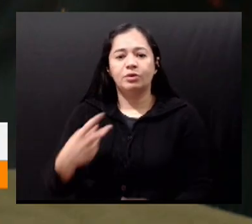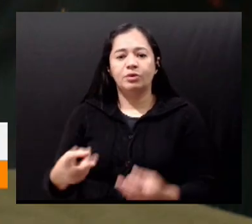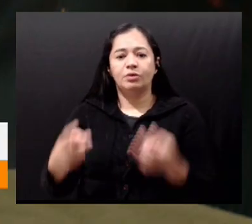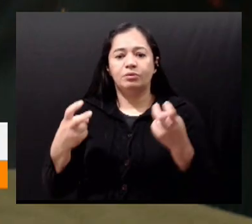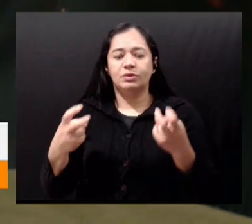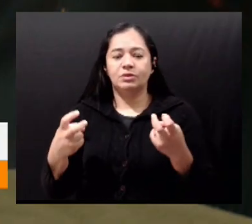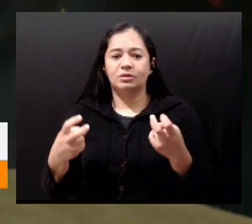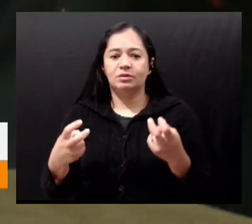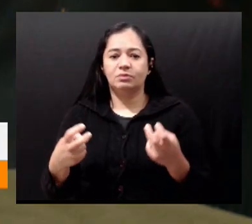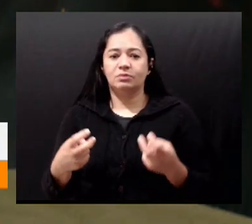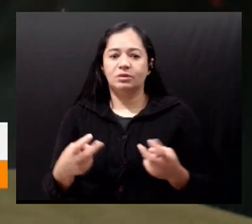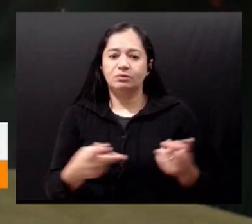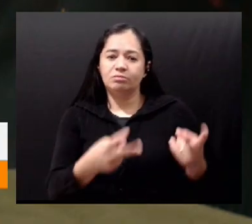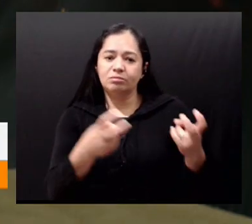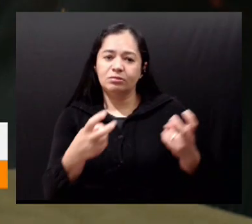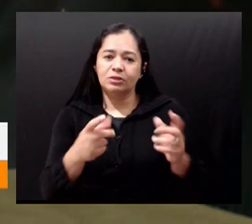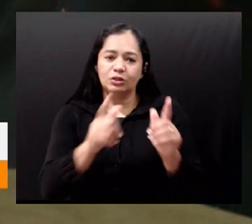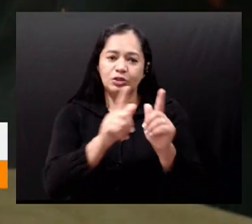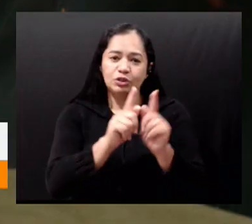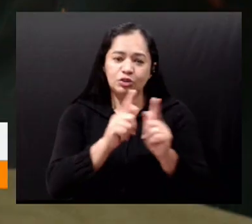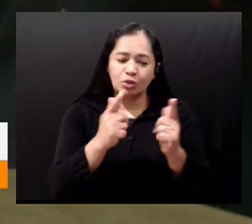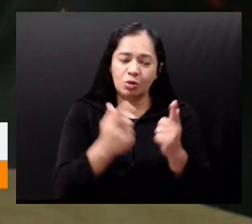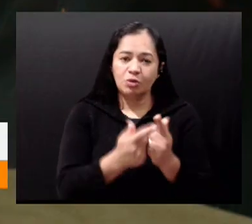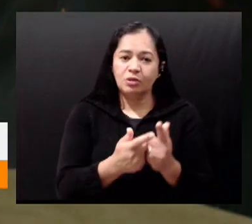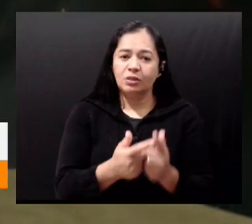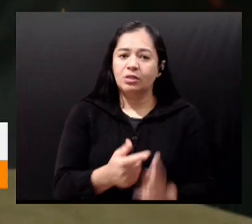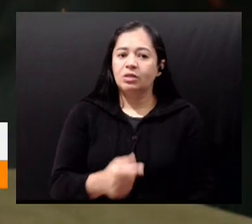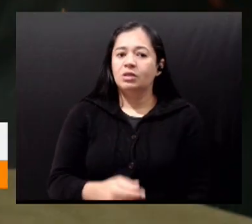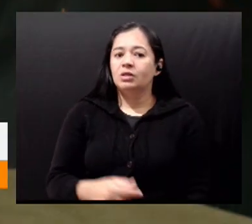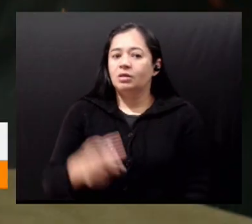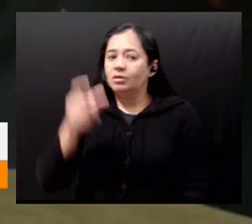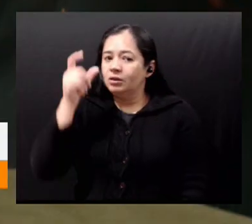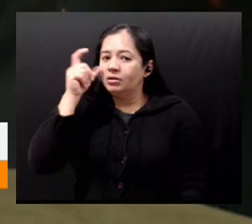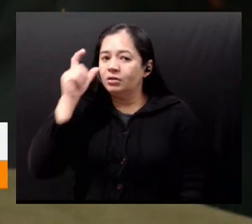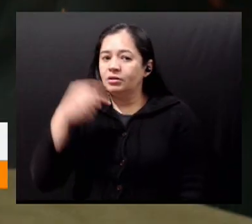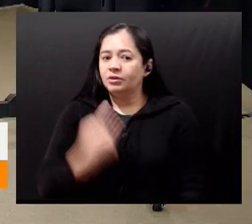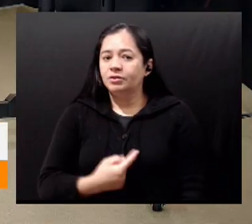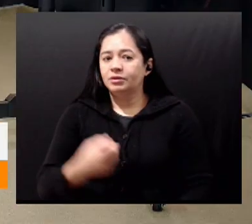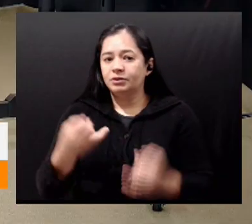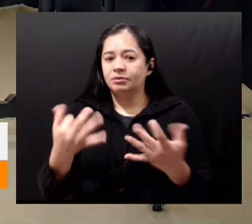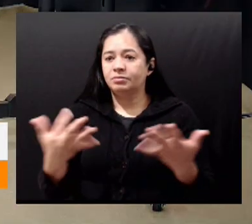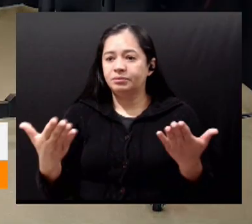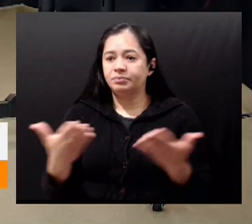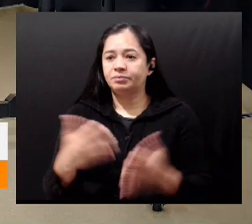identificação grupal, e isso eu achei bem interessante a gente pontuar hoje. Uhum.